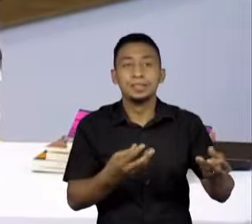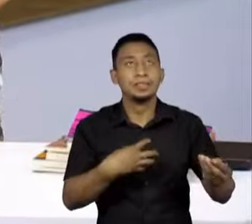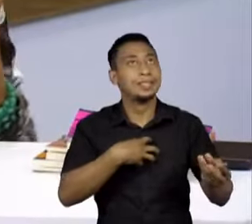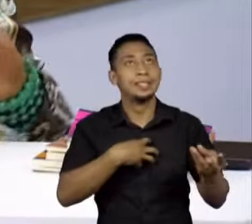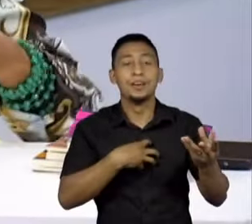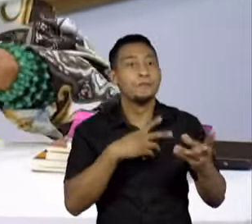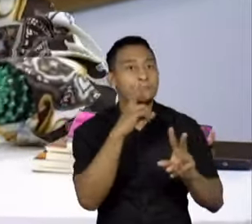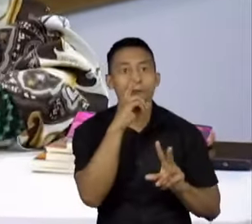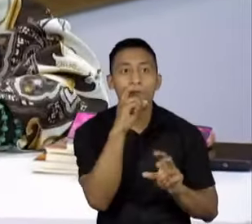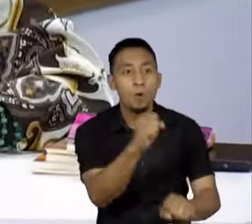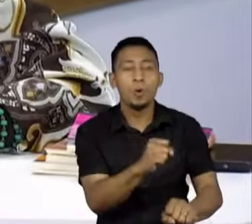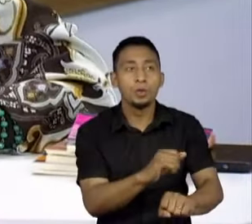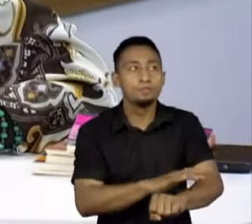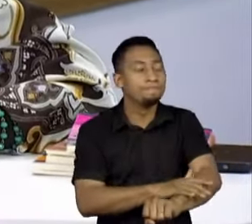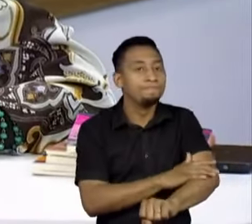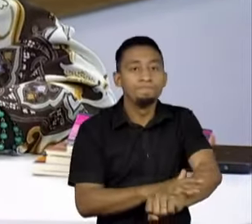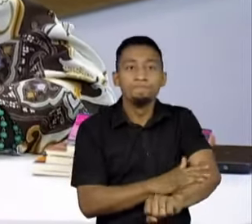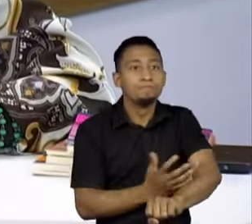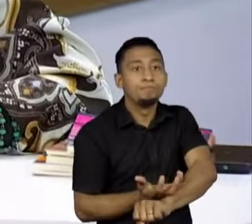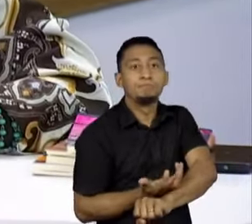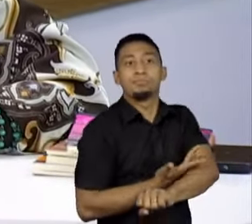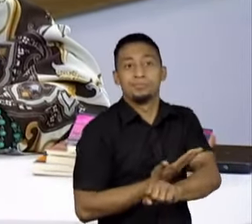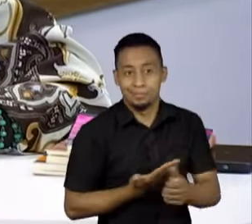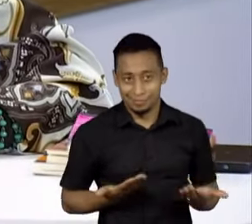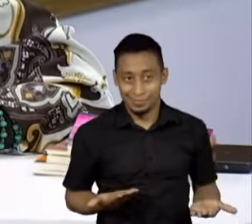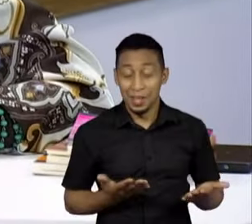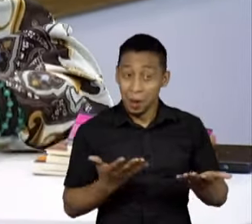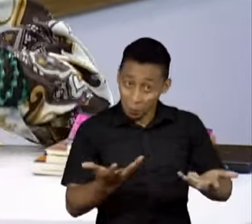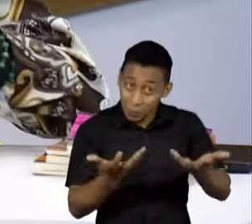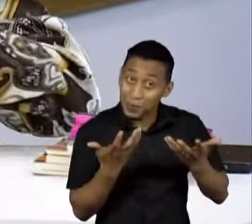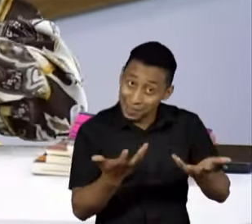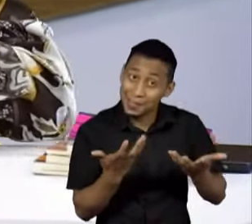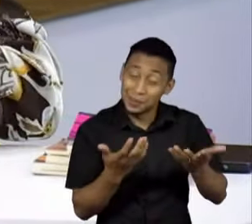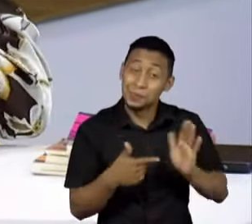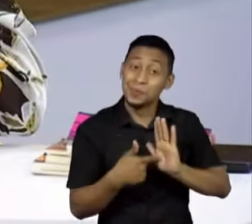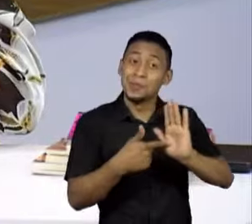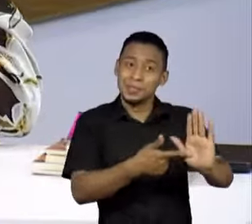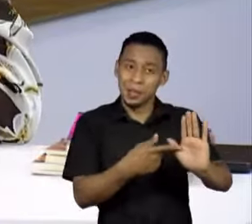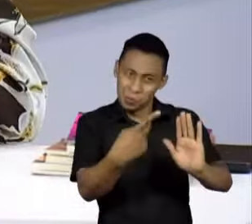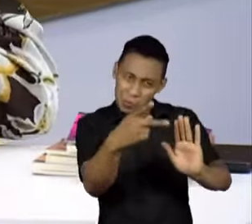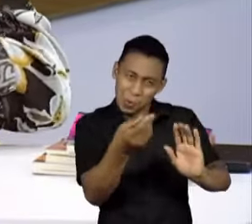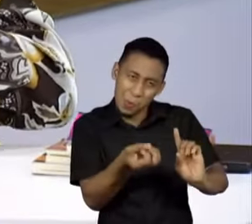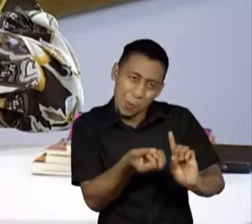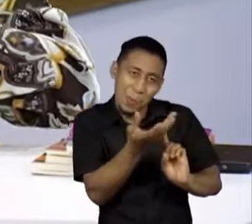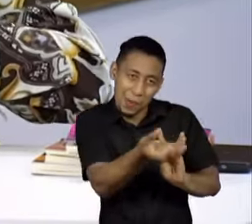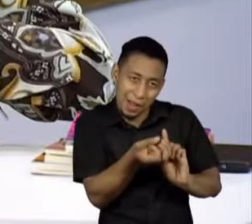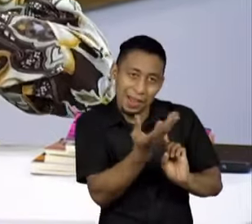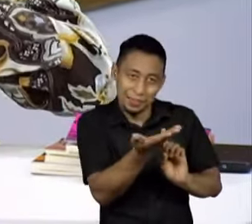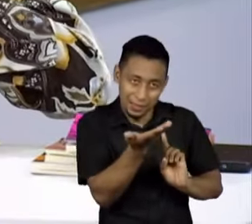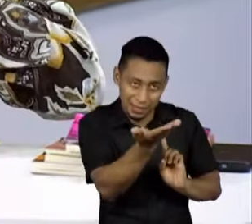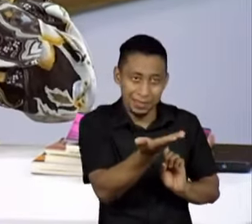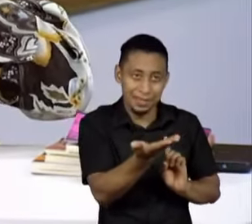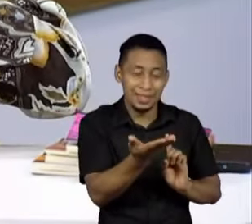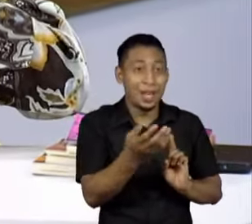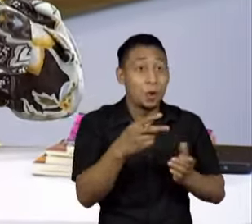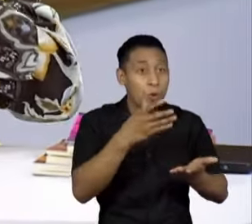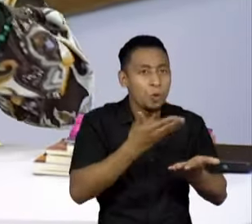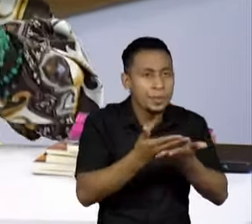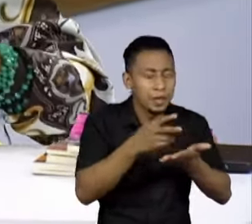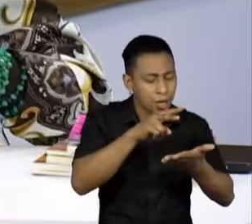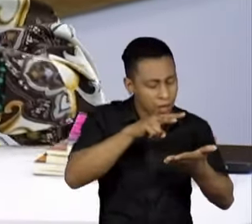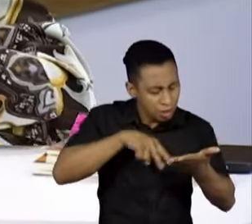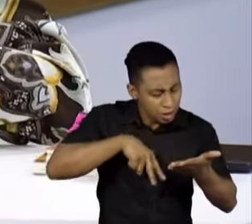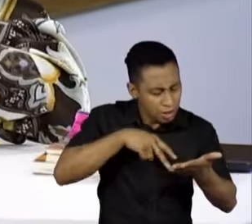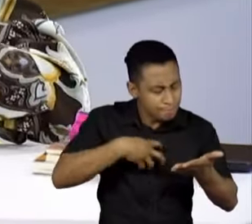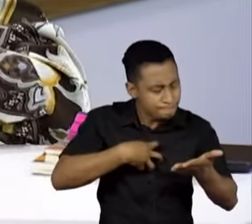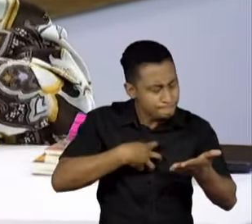muito forte. Então, eu queria falar um poema que eu acho que é o seu, um poema seu, que quando eu comecei a ler, eu comecei a